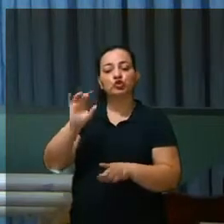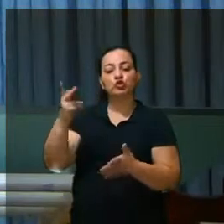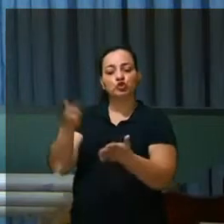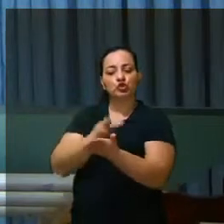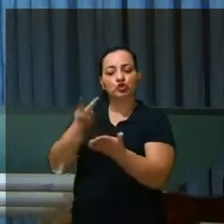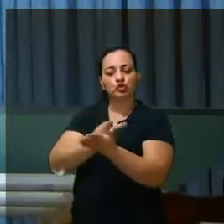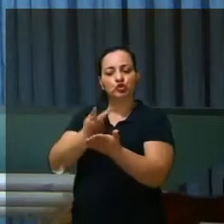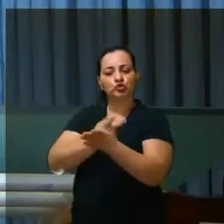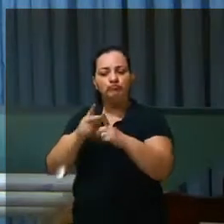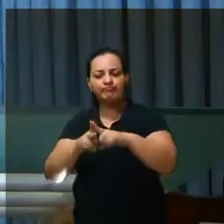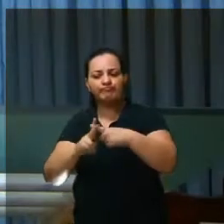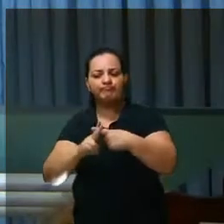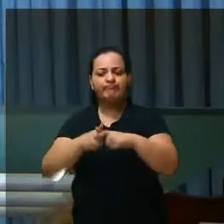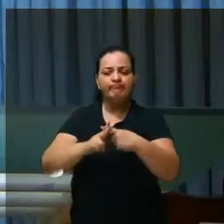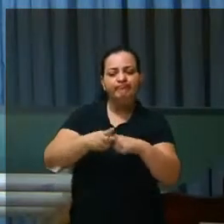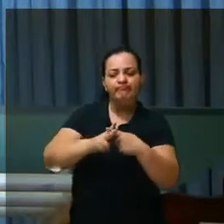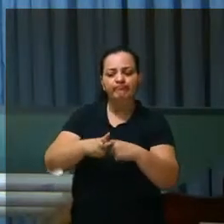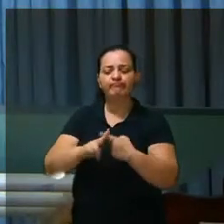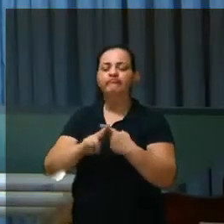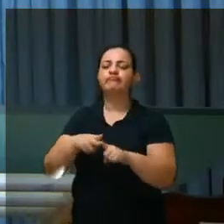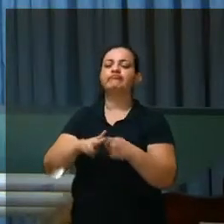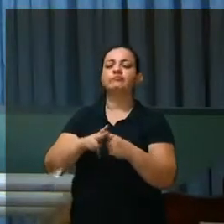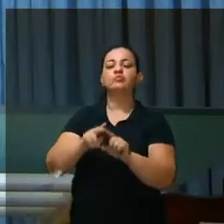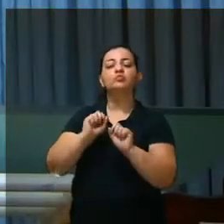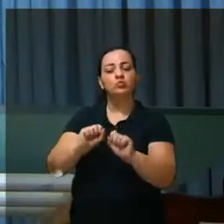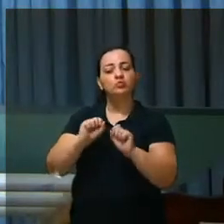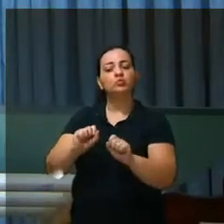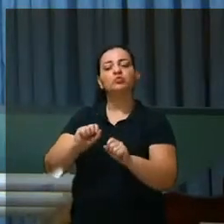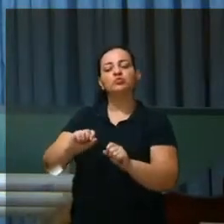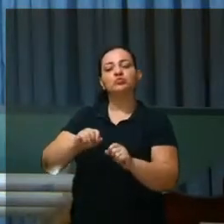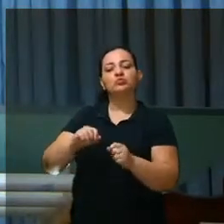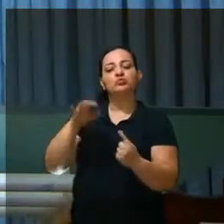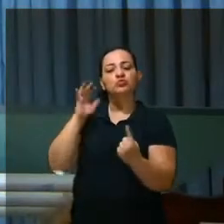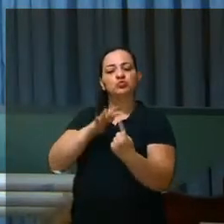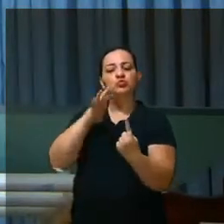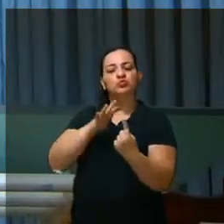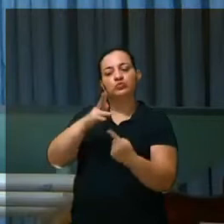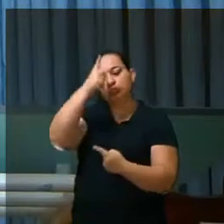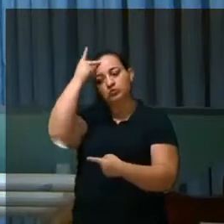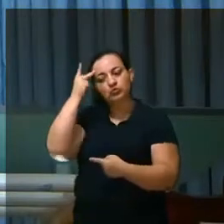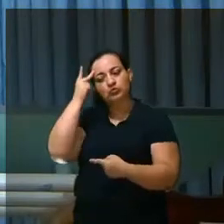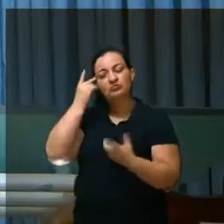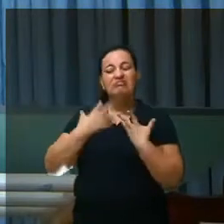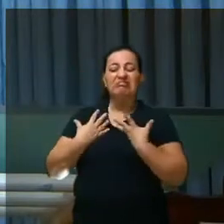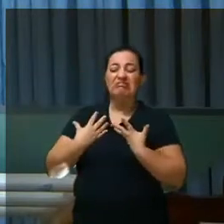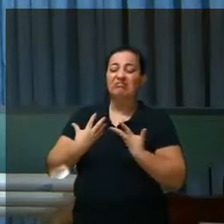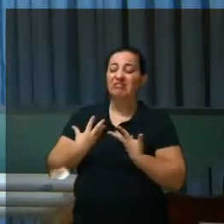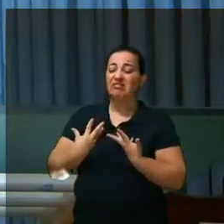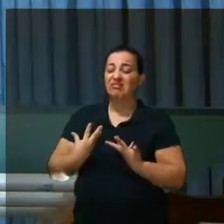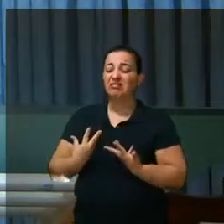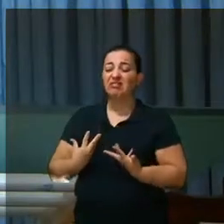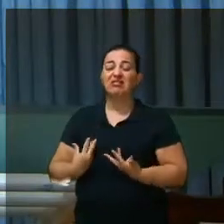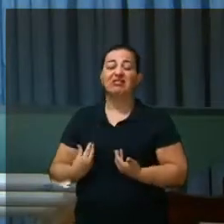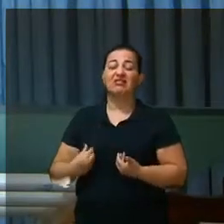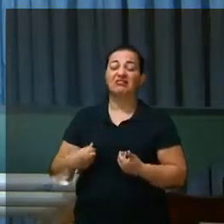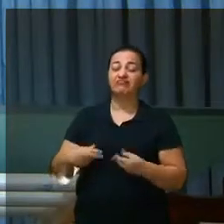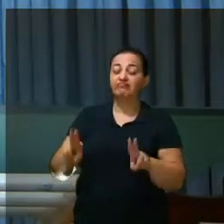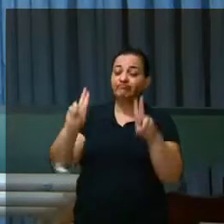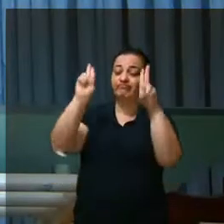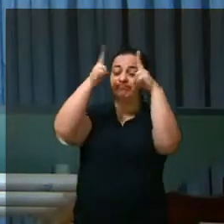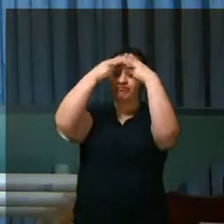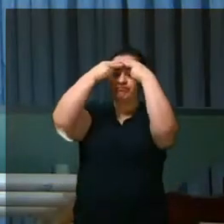corrigir corrigir Você pode também jogar aquela pessoa não desânimo no